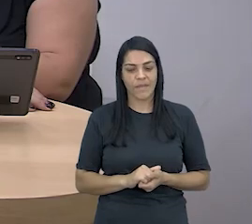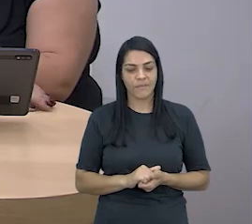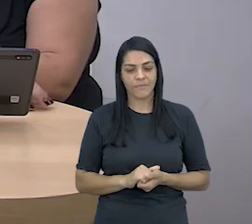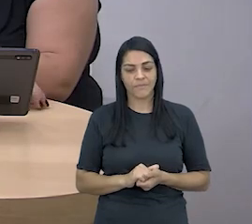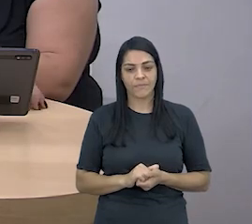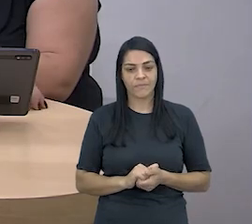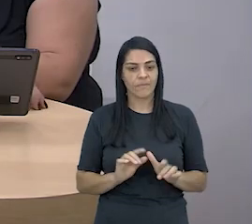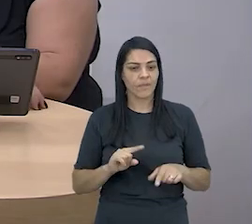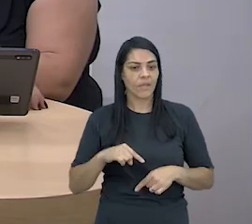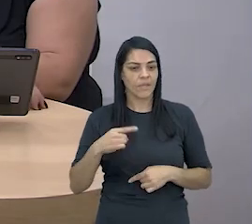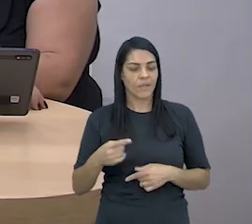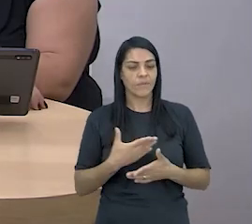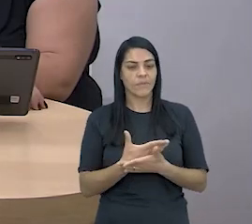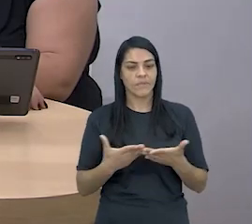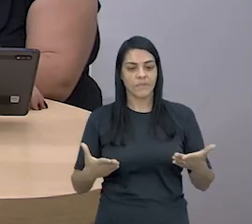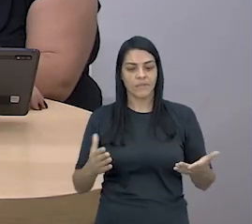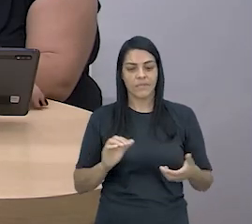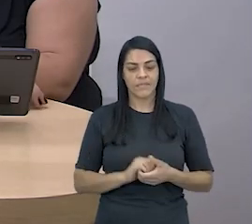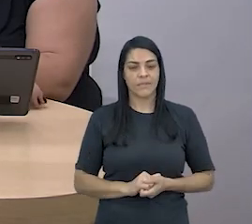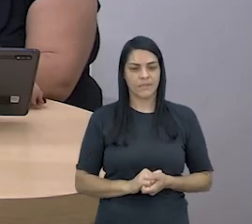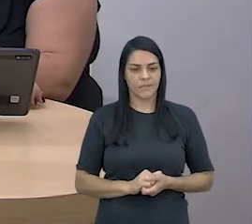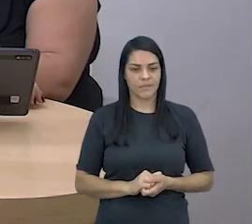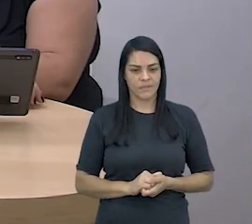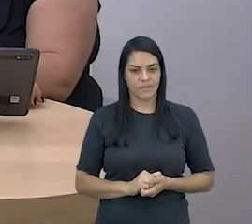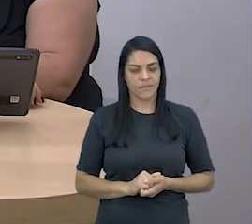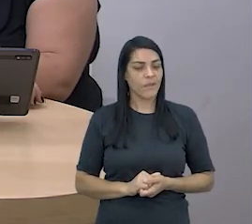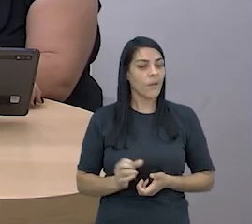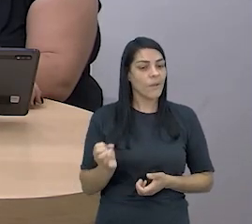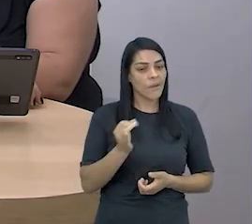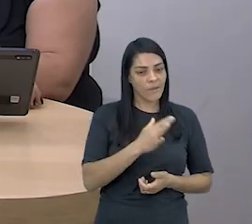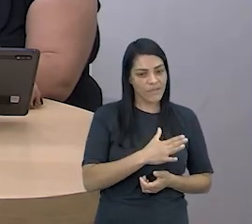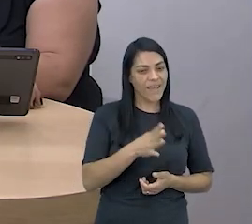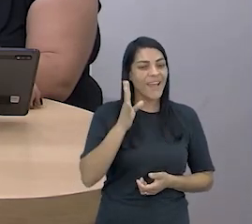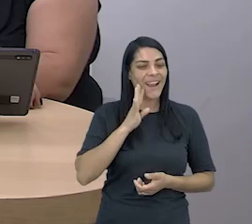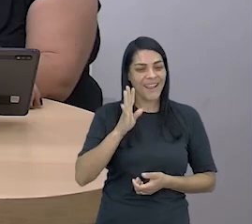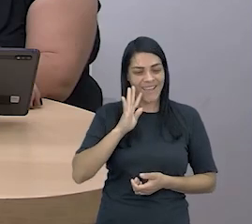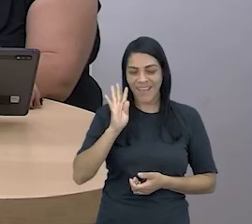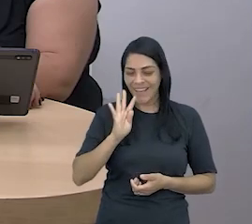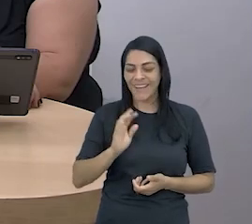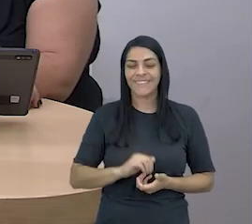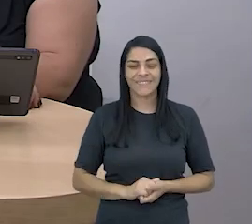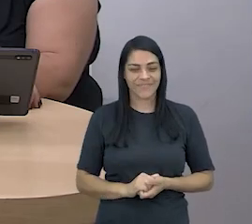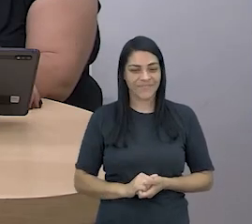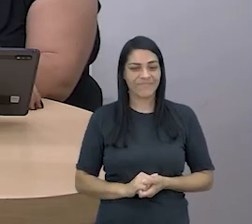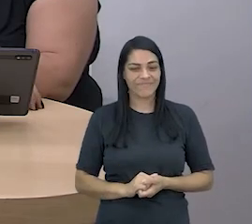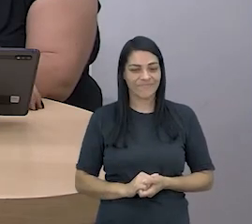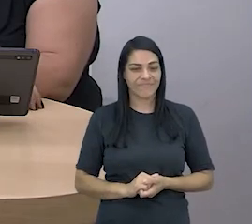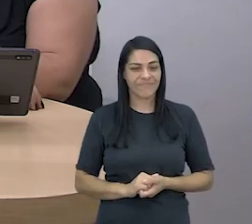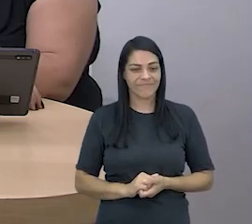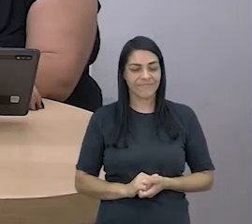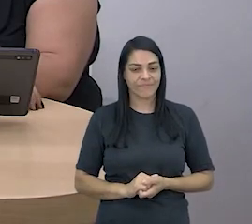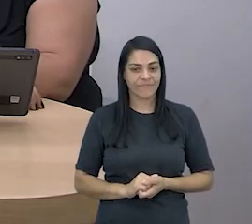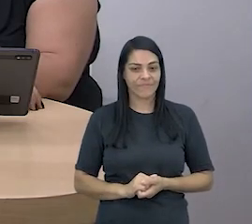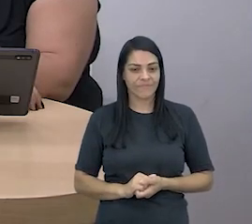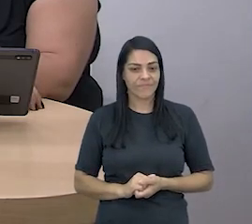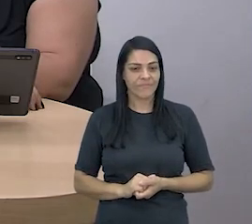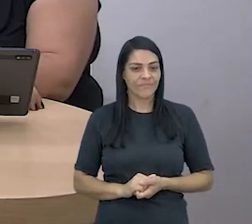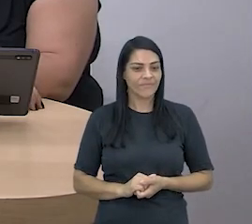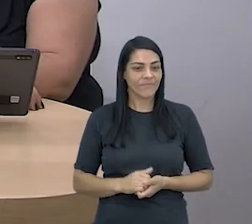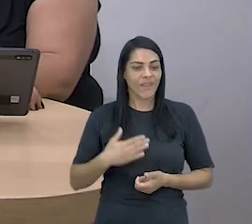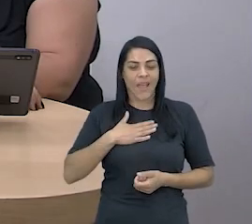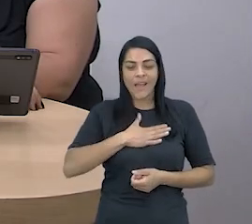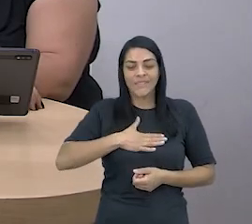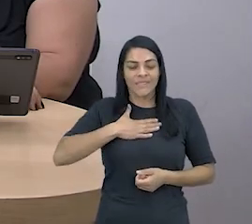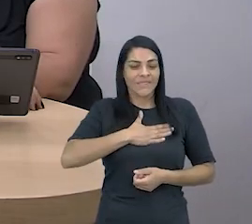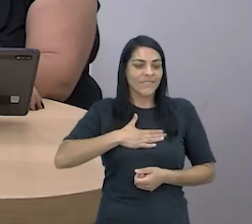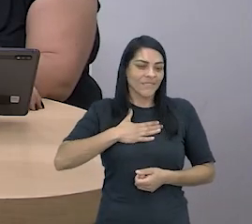gente pode pedir para que eles inventem regras novas, né? Isso é bacana demais. Isso é muito bom. Né? E eu adoro quando o jogo é assim, o